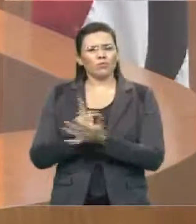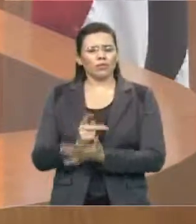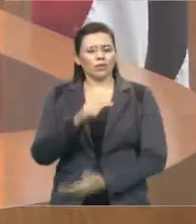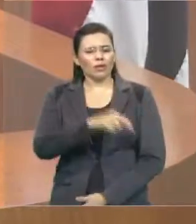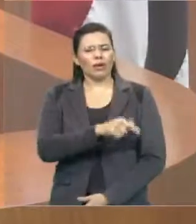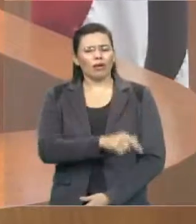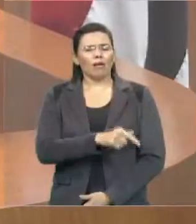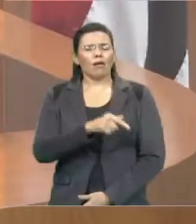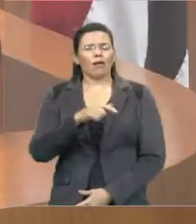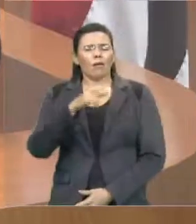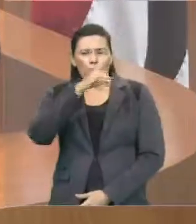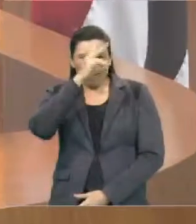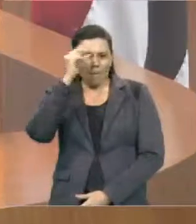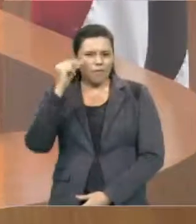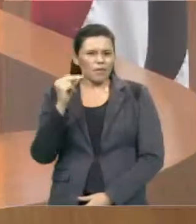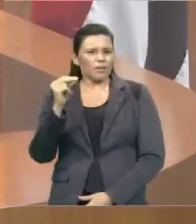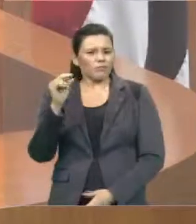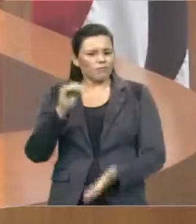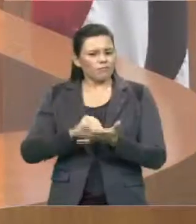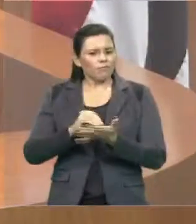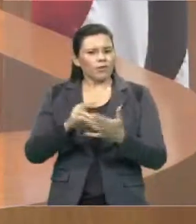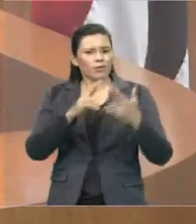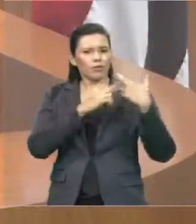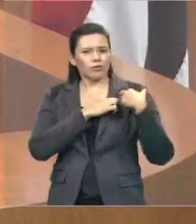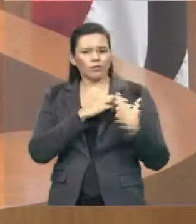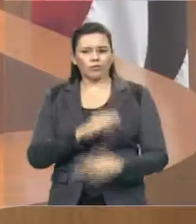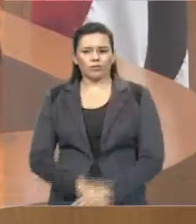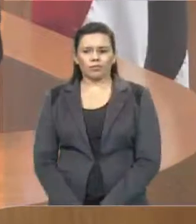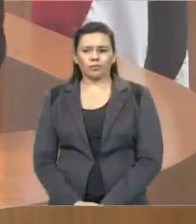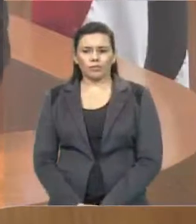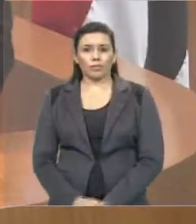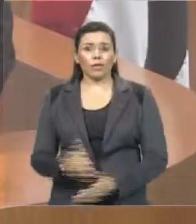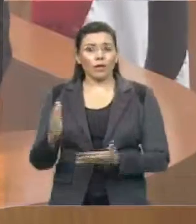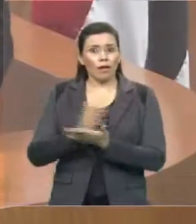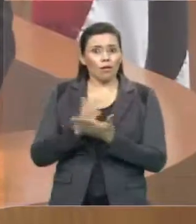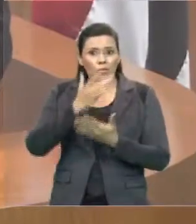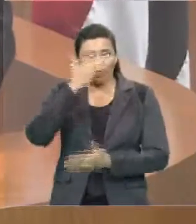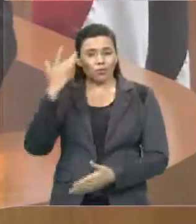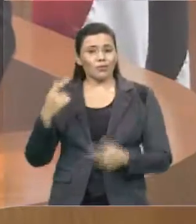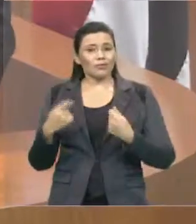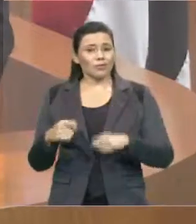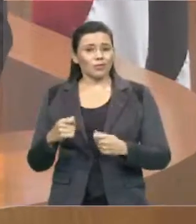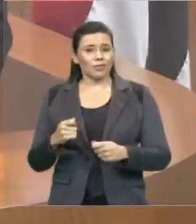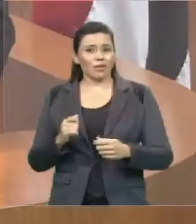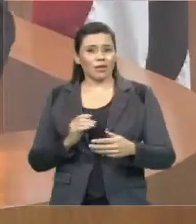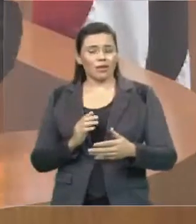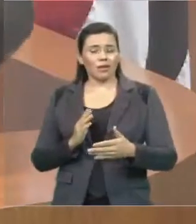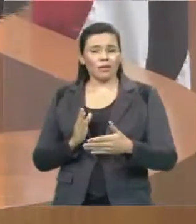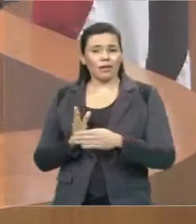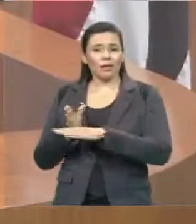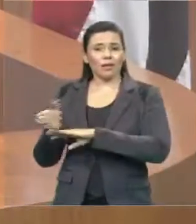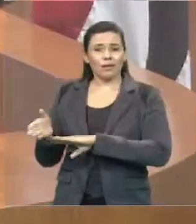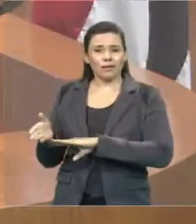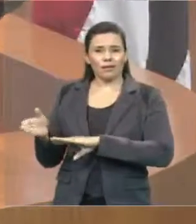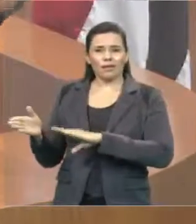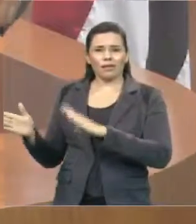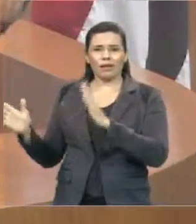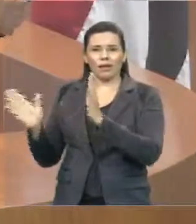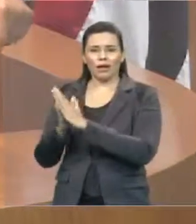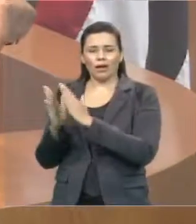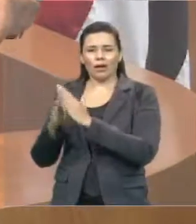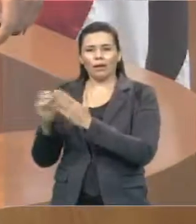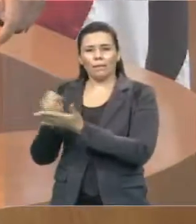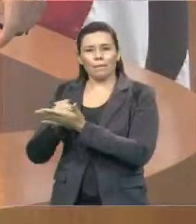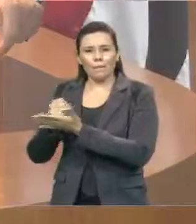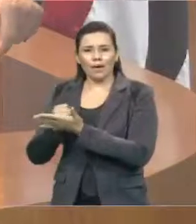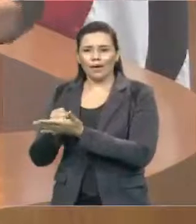essa irresponsabilidade, os pacientes têm que comprar a medicação fora do hospital, numa farmácia, para trazer para tomar a medicação que é